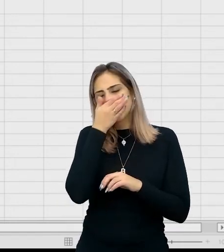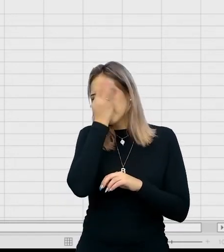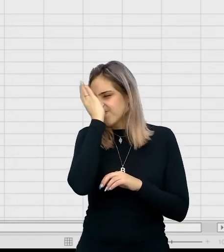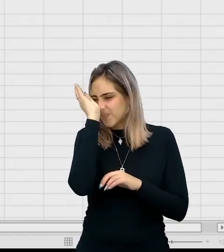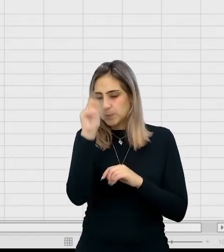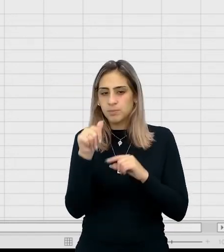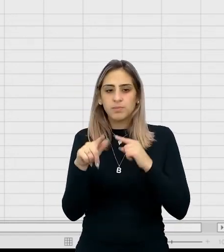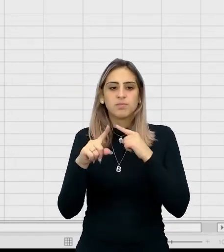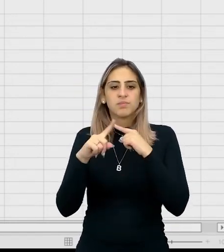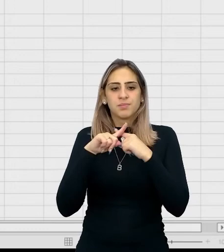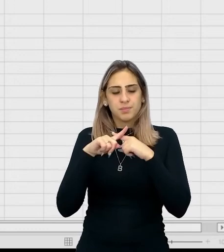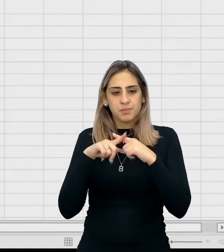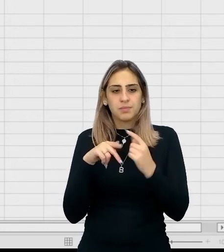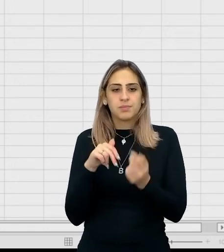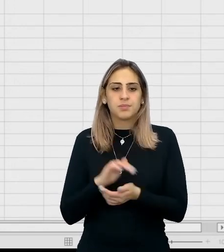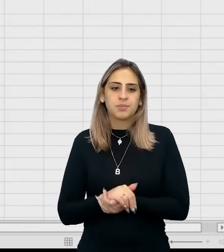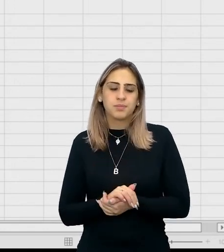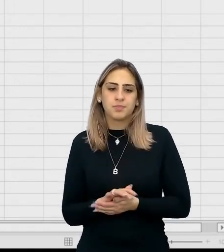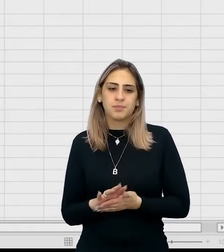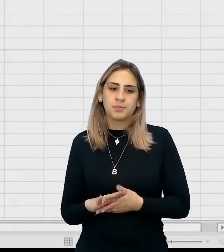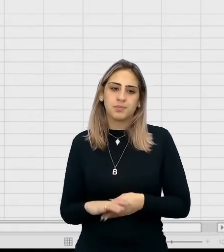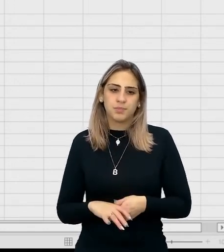Vezes.